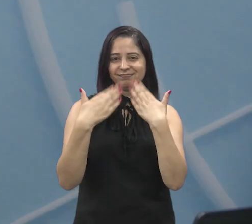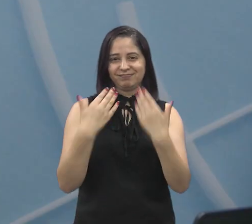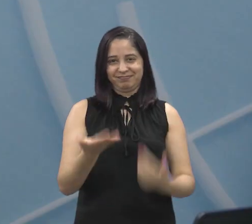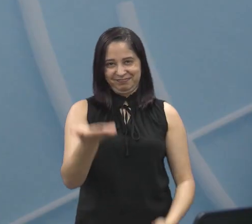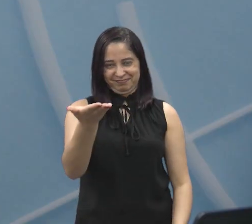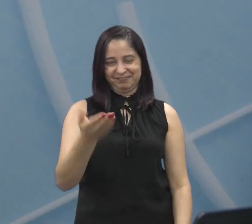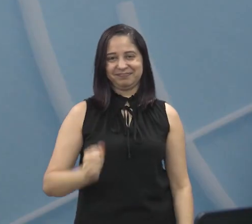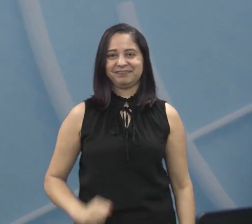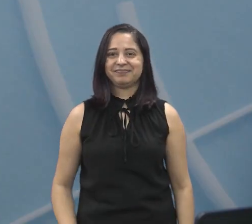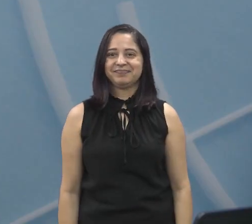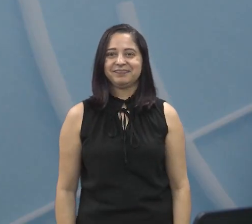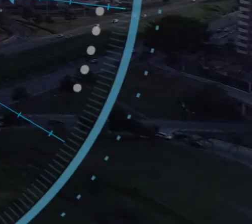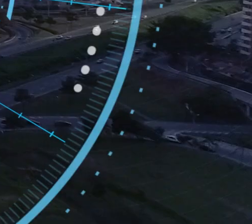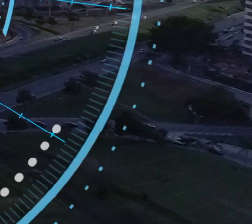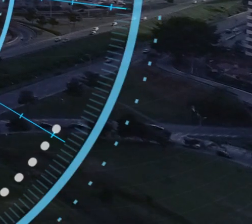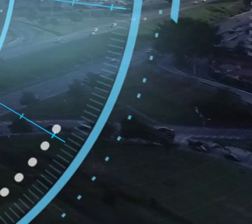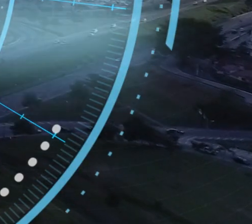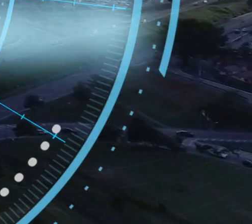Diálogos volta já.